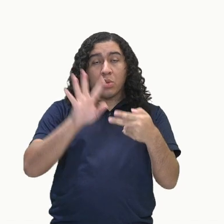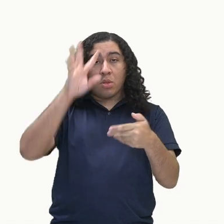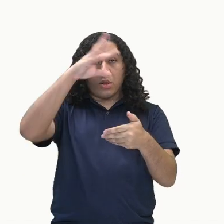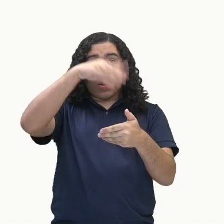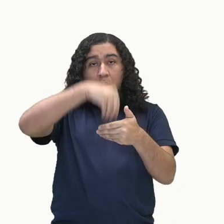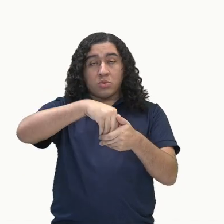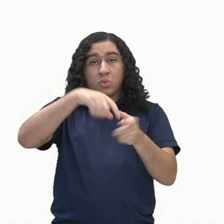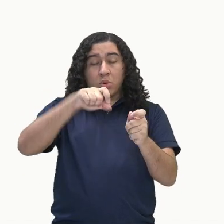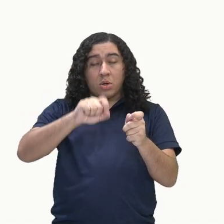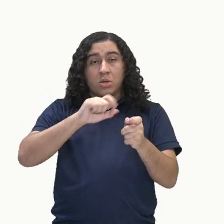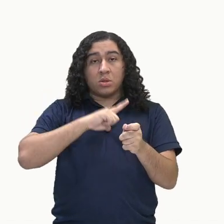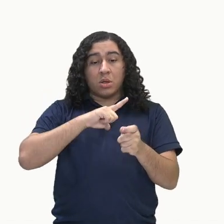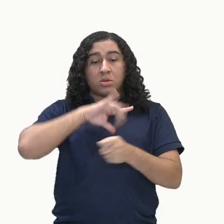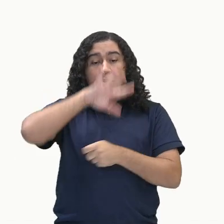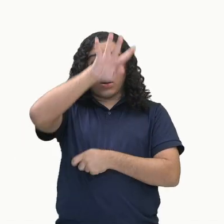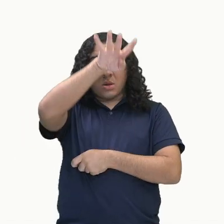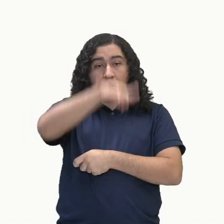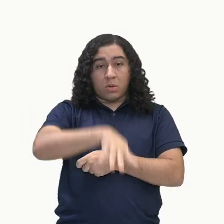é exatamente aqui, ó,